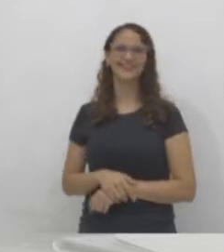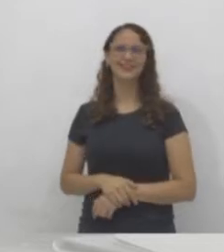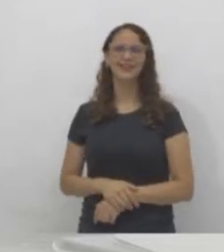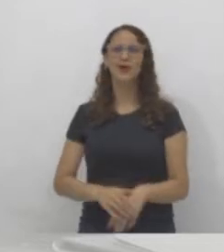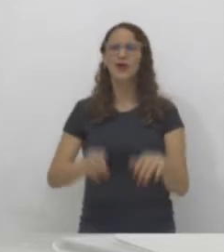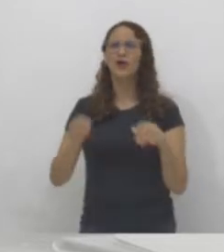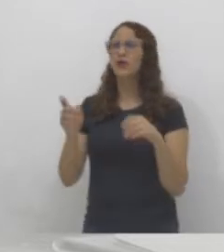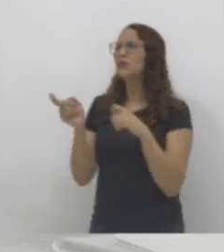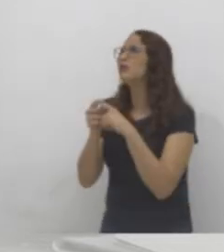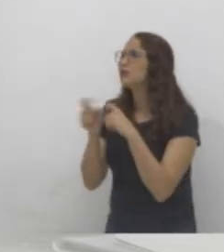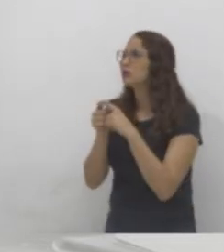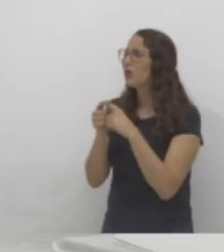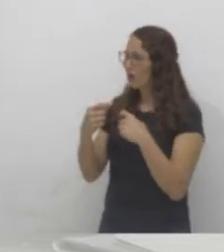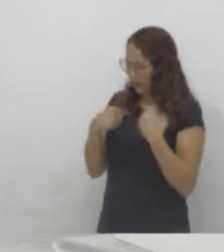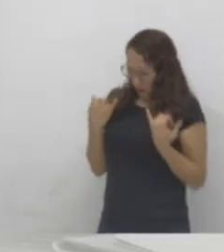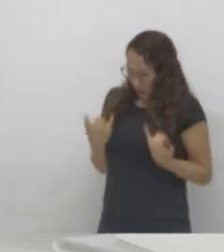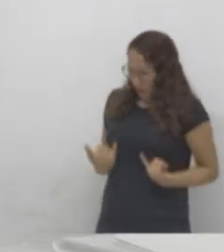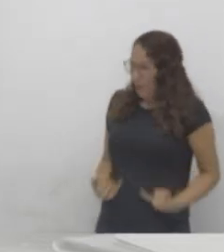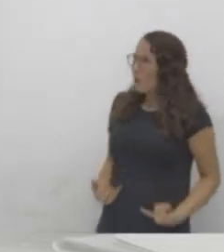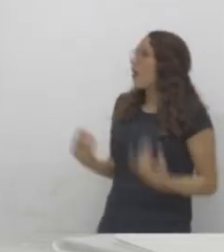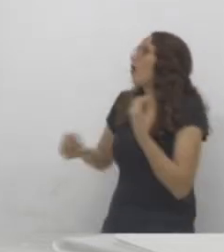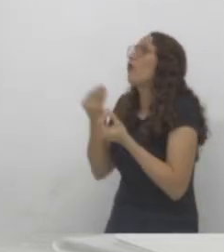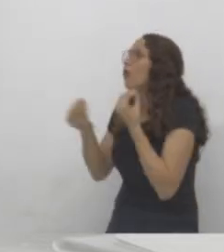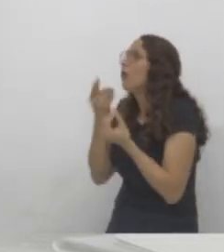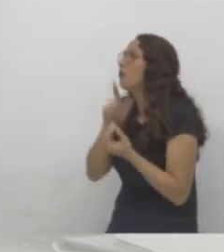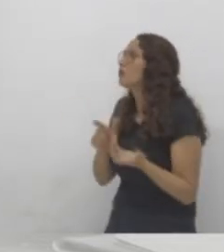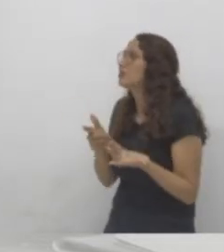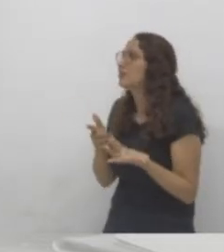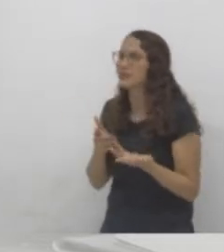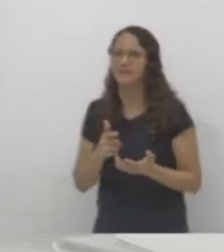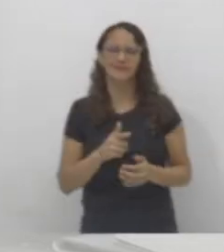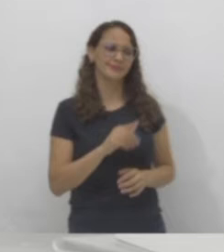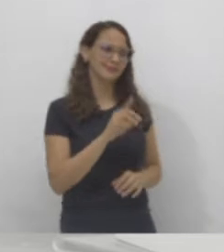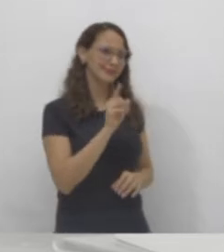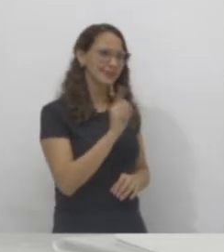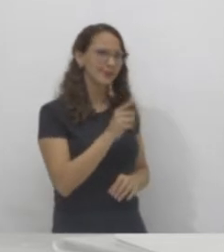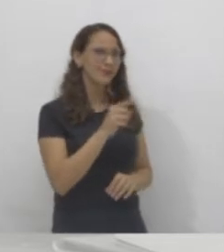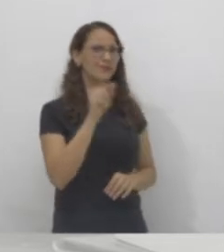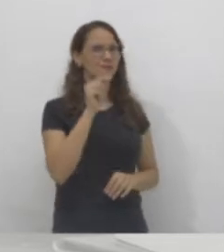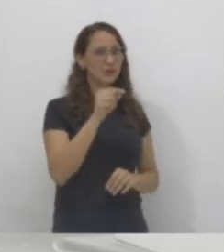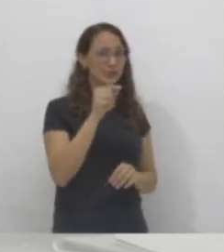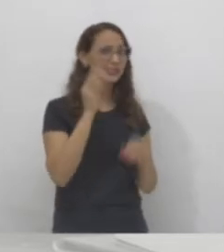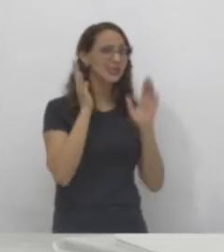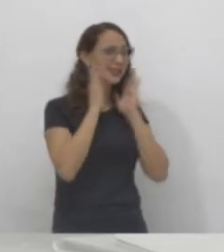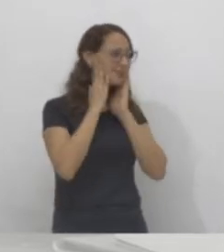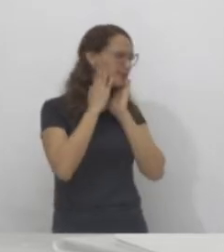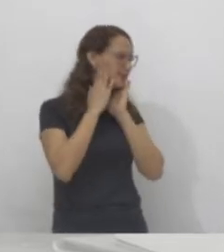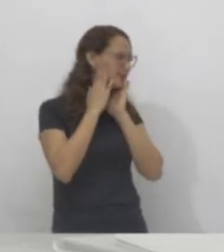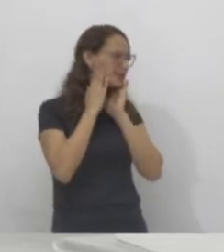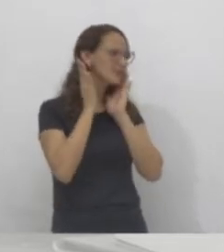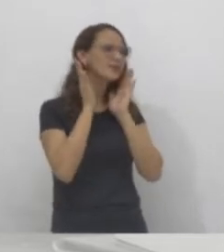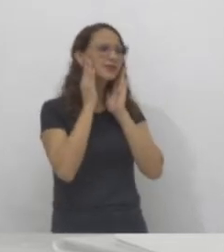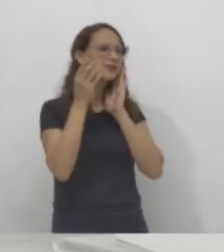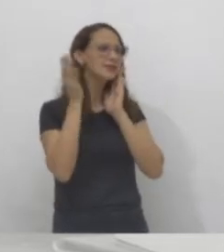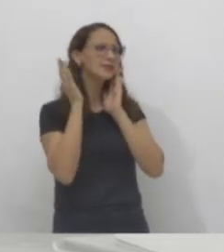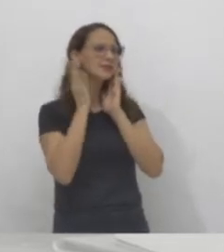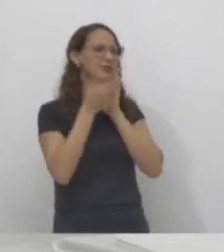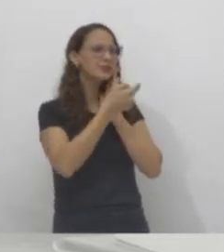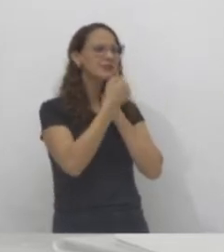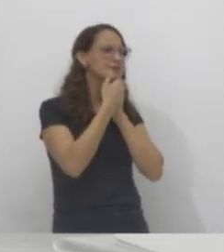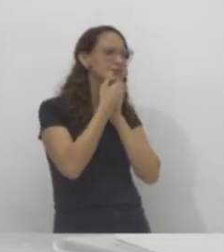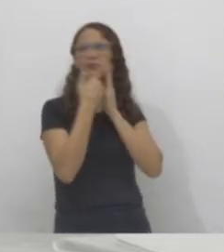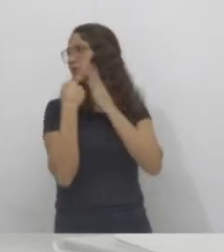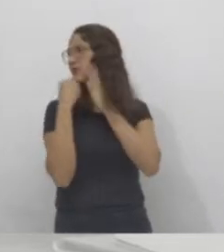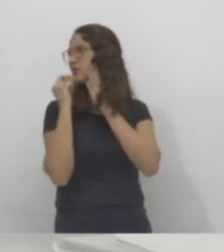Doutor, como eu faço para emagrecer? Basta a senhora mover a cabeça da esquerda para a direita e da direita